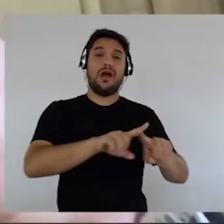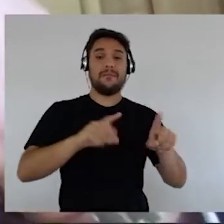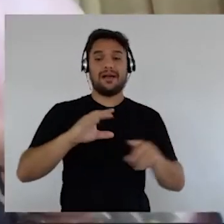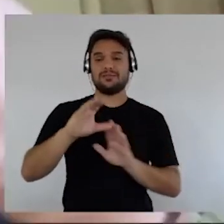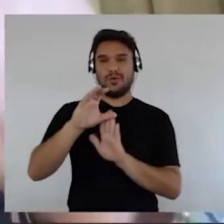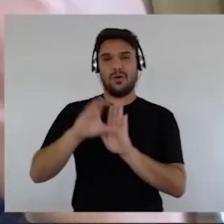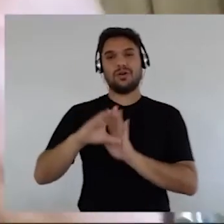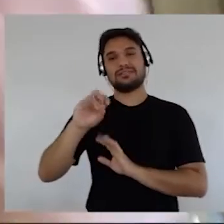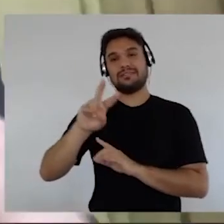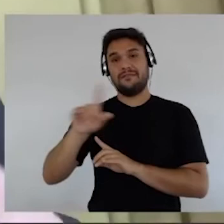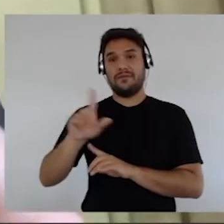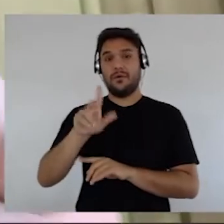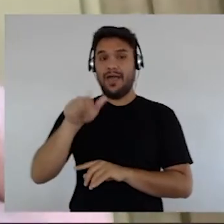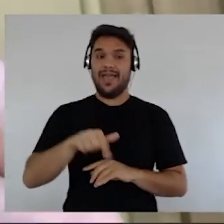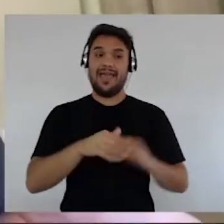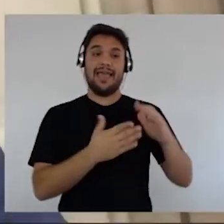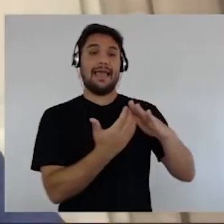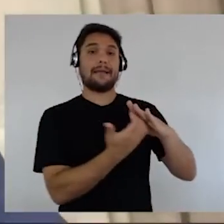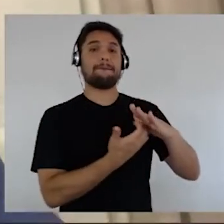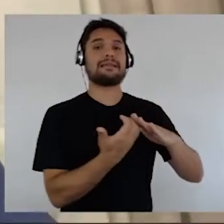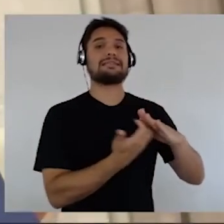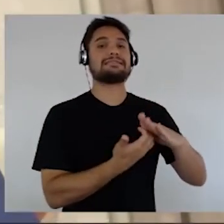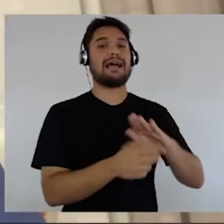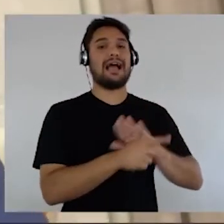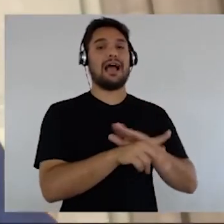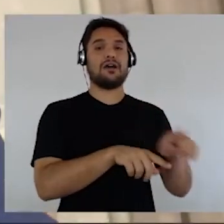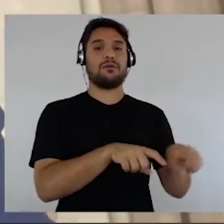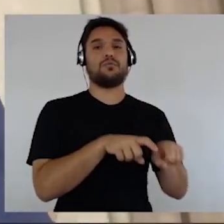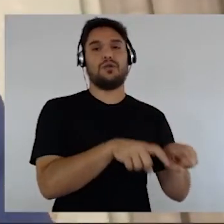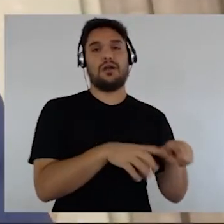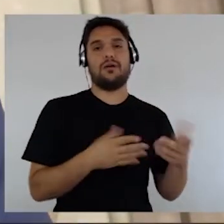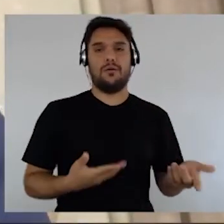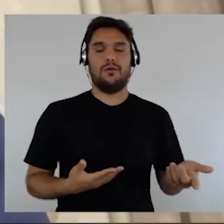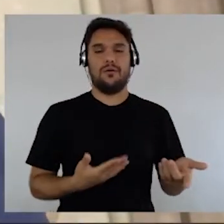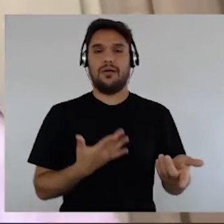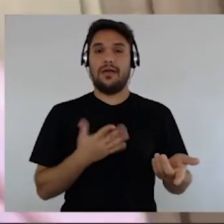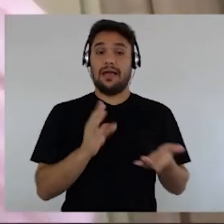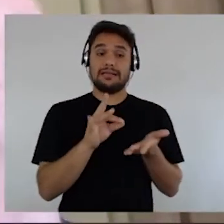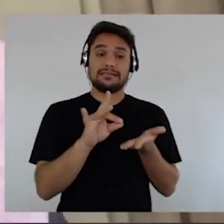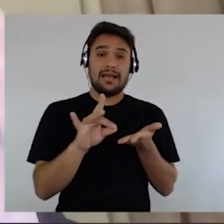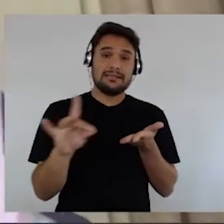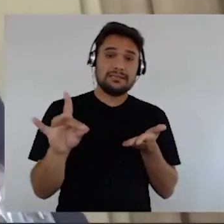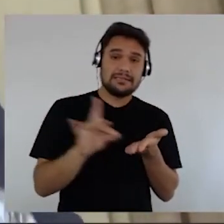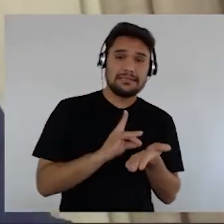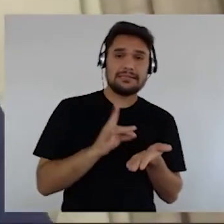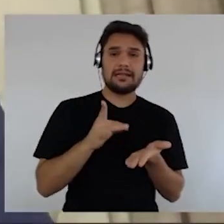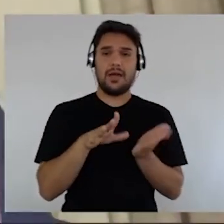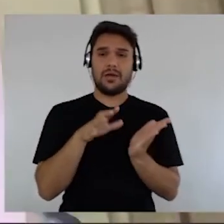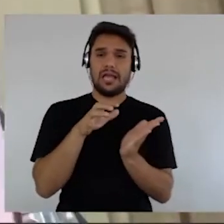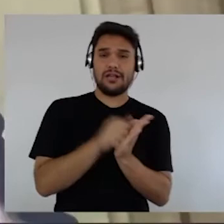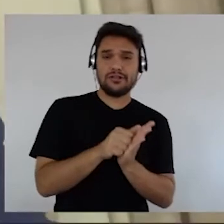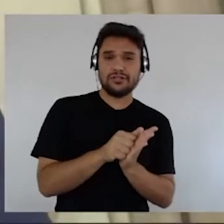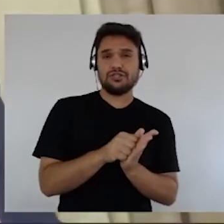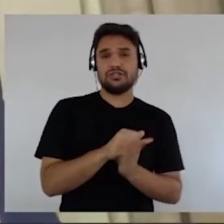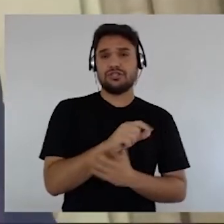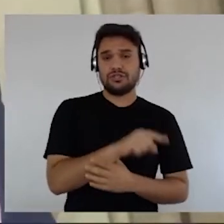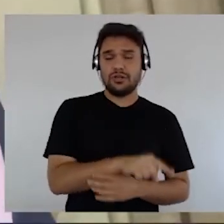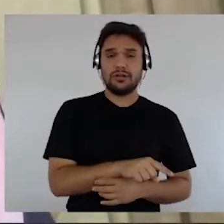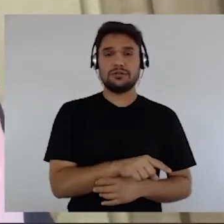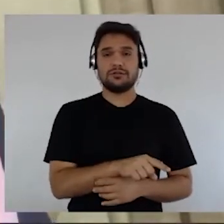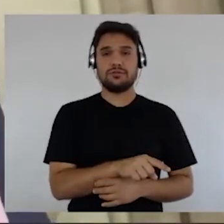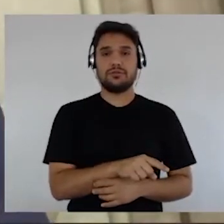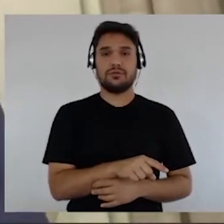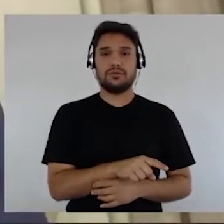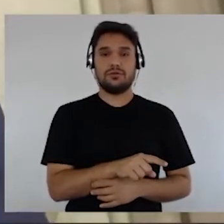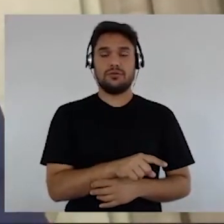já chama de empresário rural. Essa inscrição, esse registro mercantil, esse registro da junta